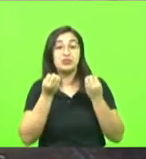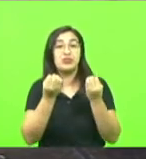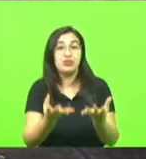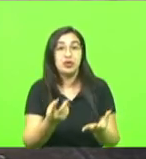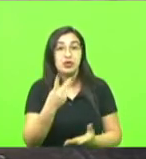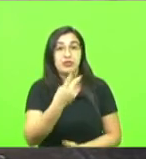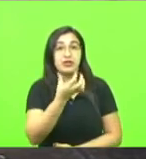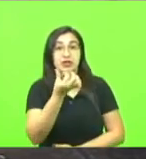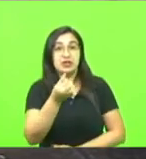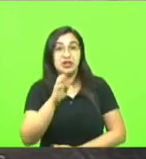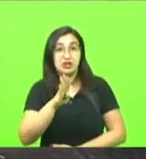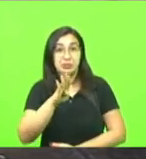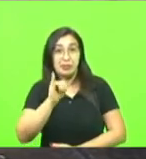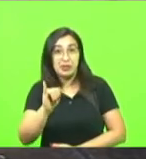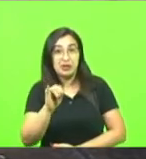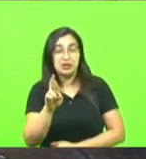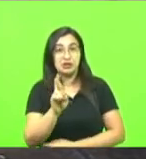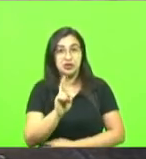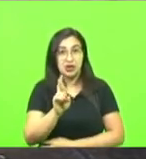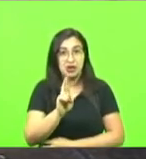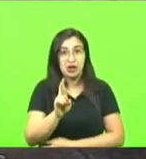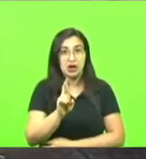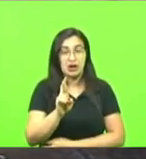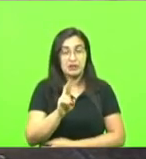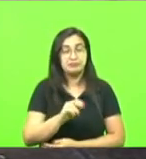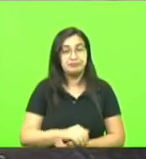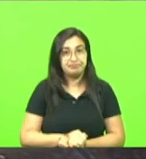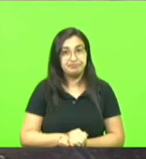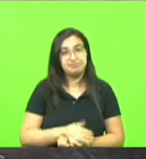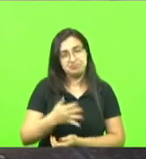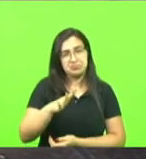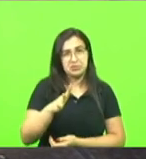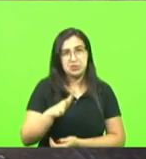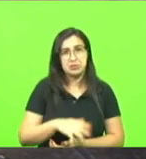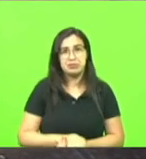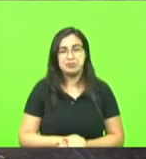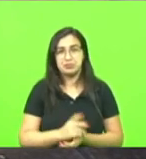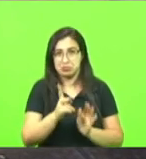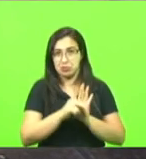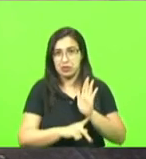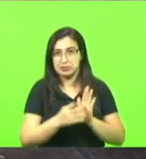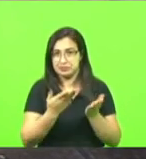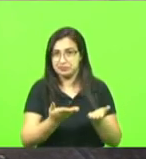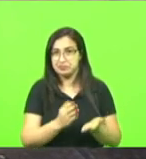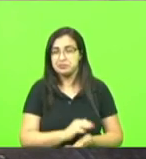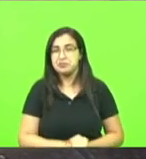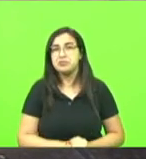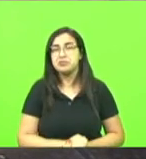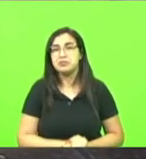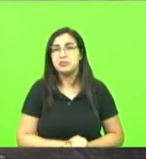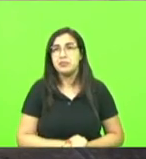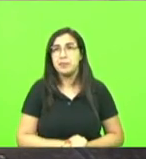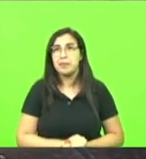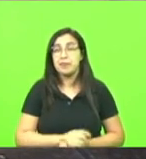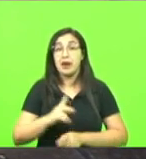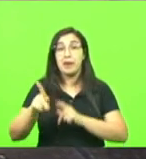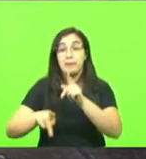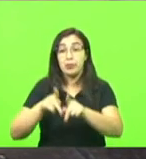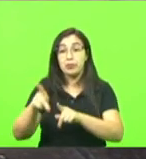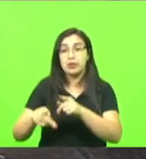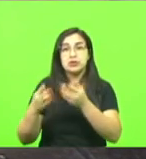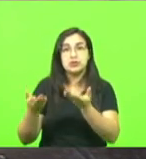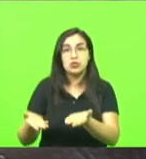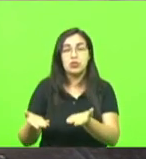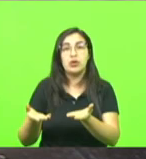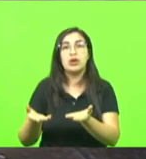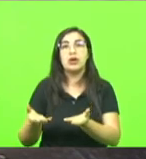reais em Bolsa Família, 26 bilhões de reais. A população que hoje é beneficiada